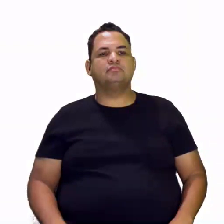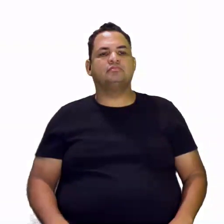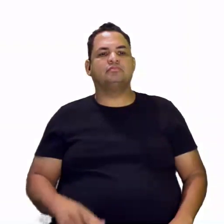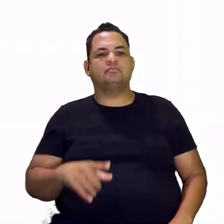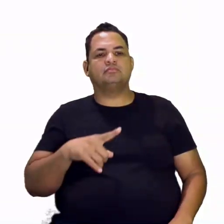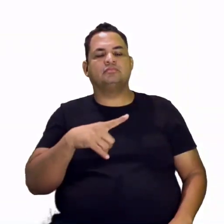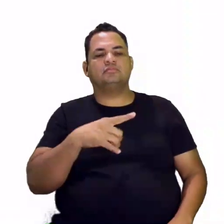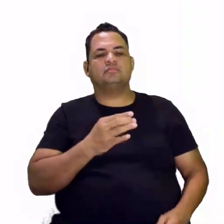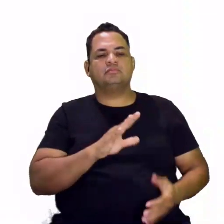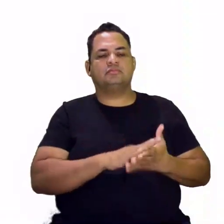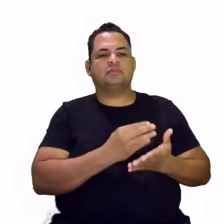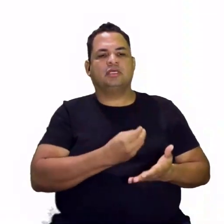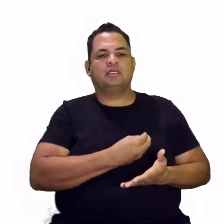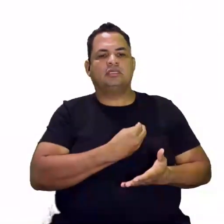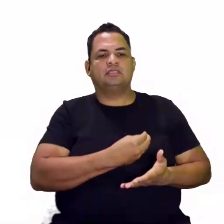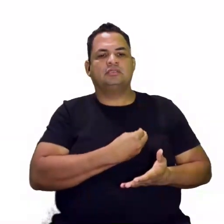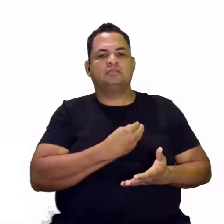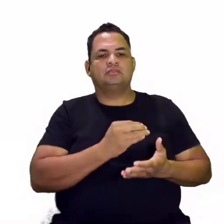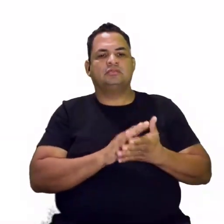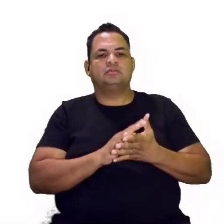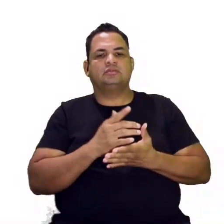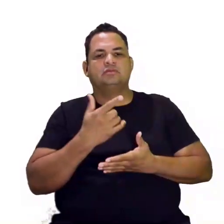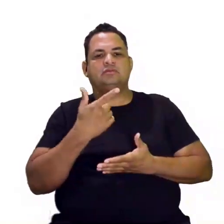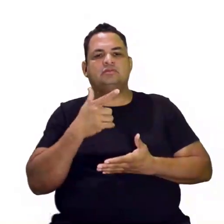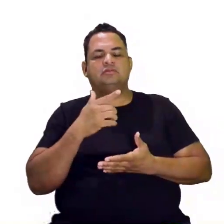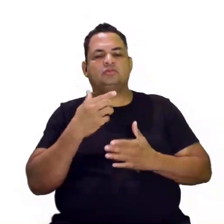são organismos